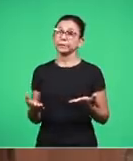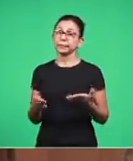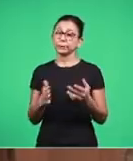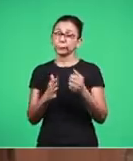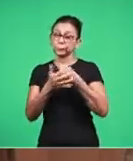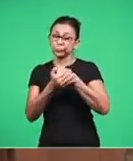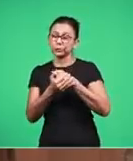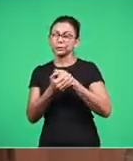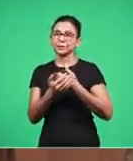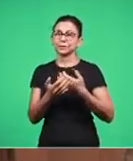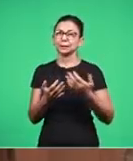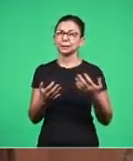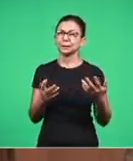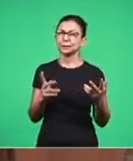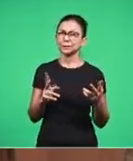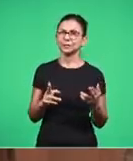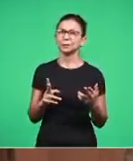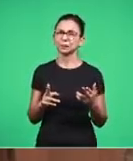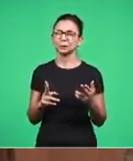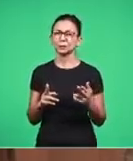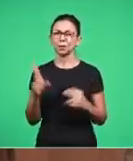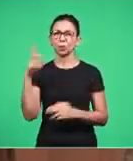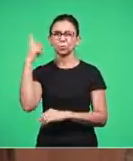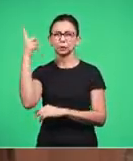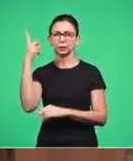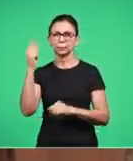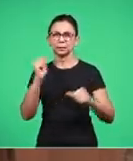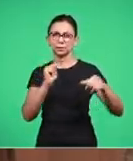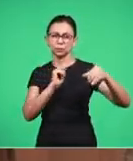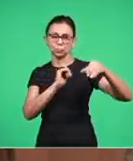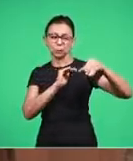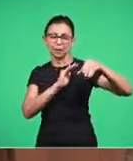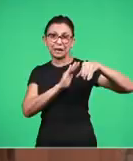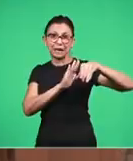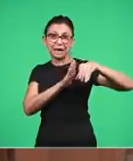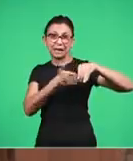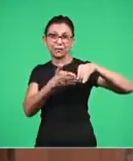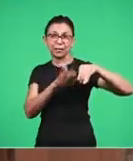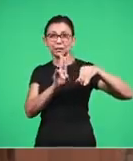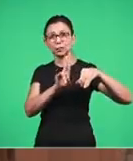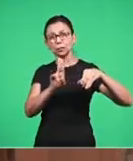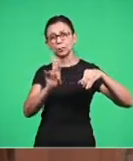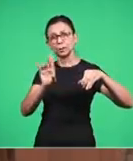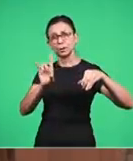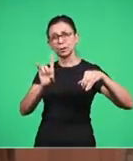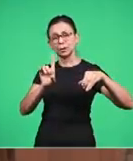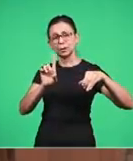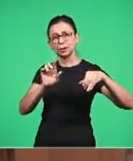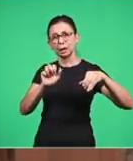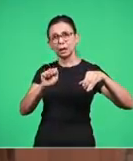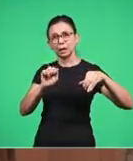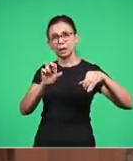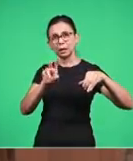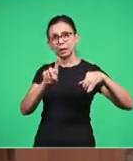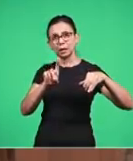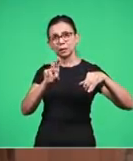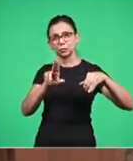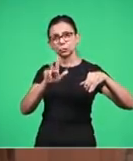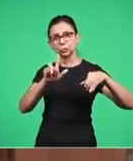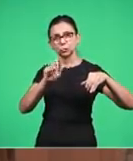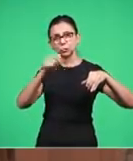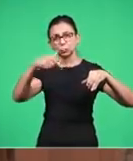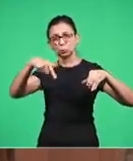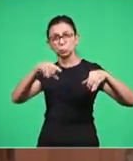estava ali refugiado na caverna de Adulão, uma caverna que tinha naquela região, guardado,